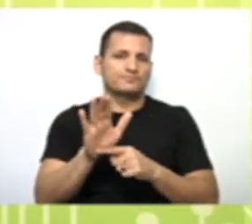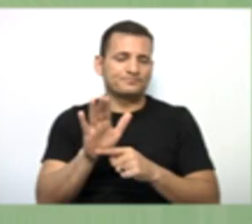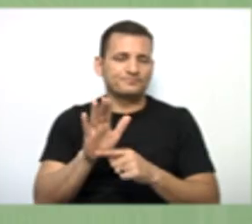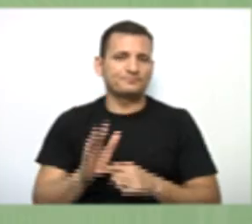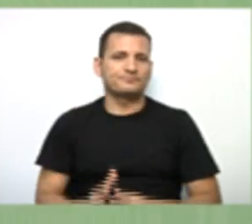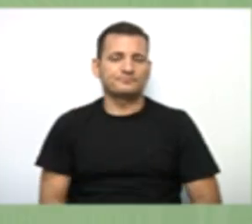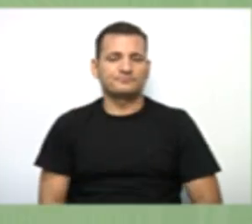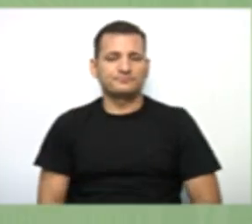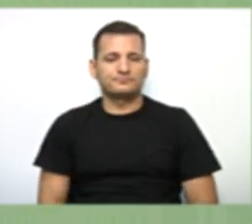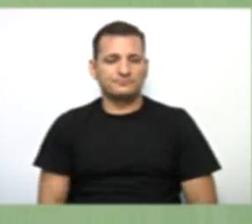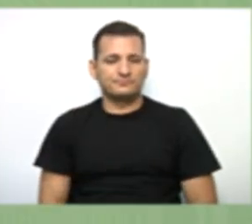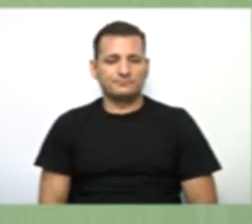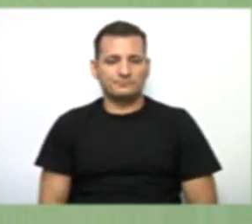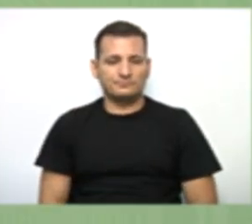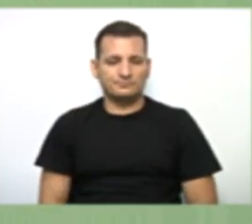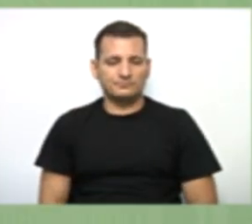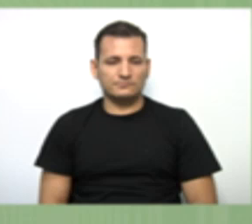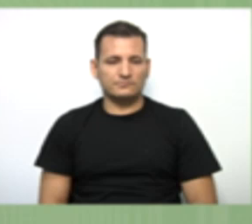aprender.